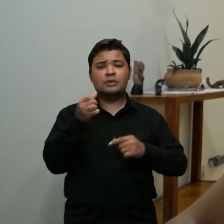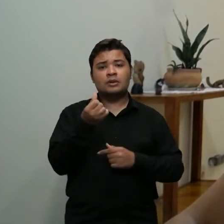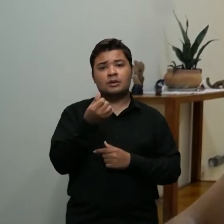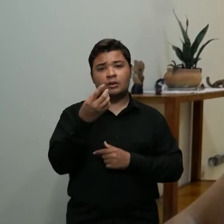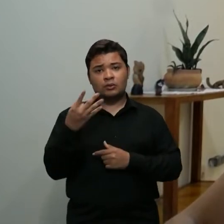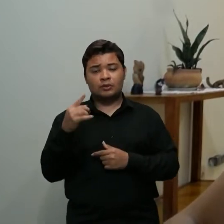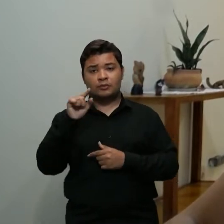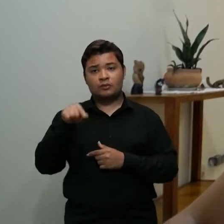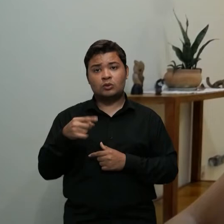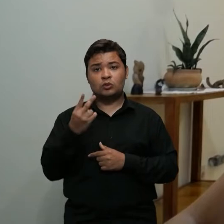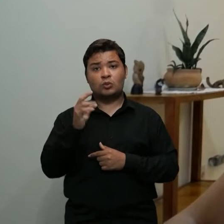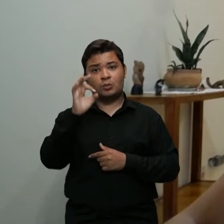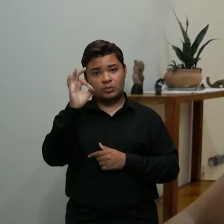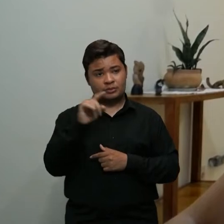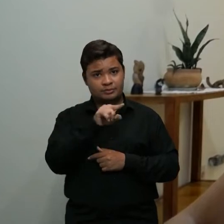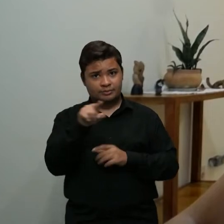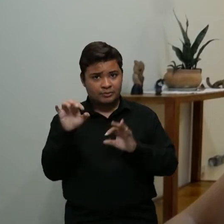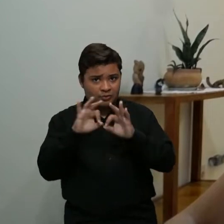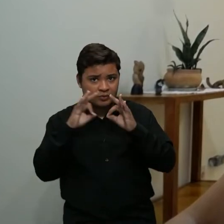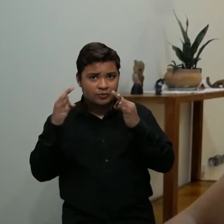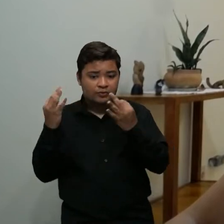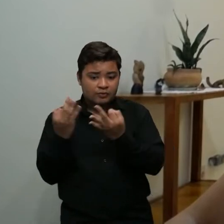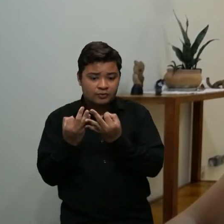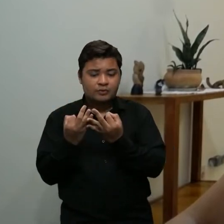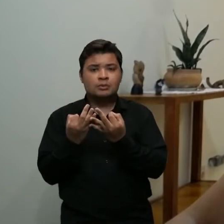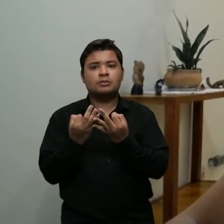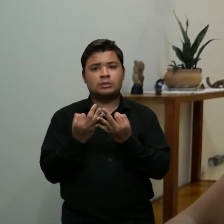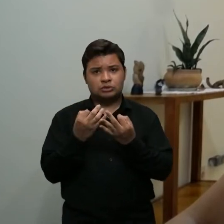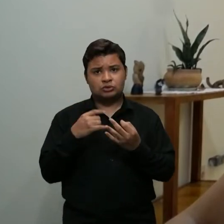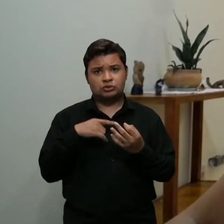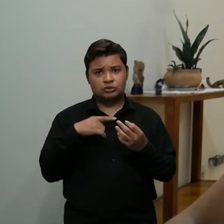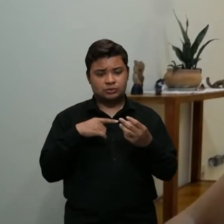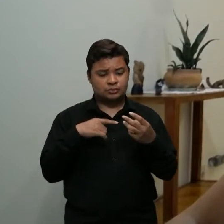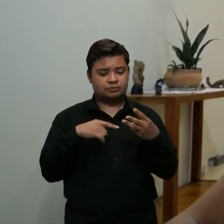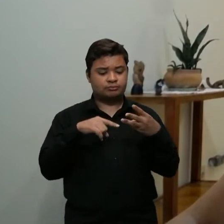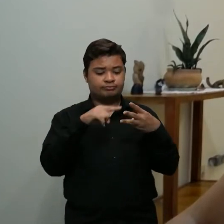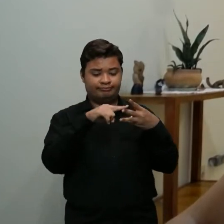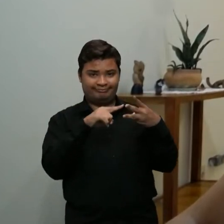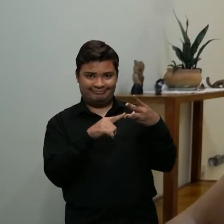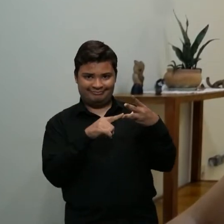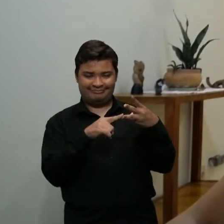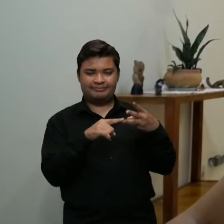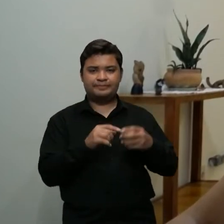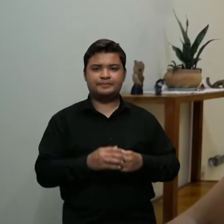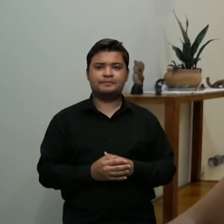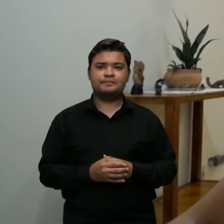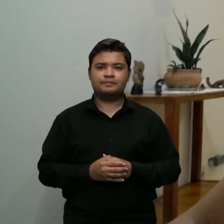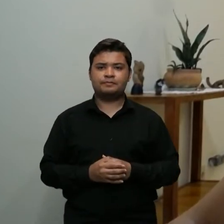64,2% dessas famílias, então, em insegurança alimentar moderada e grave. Já